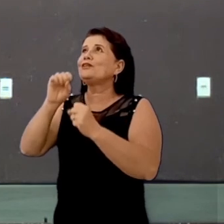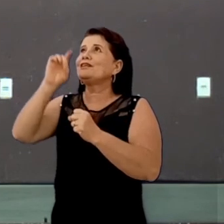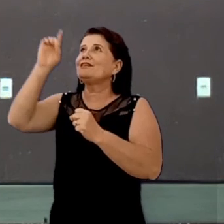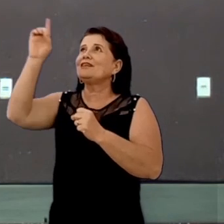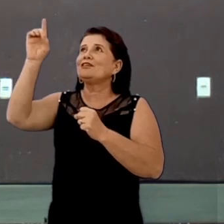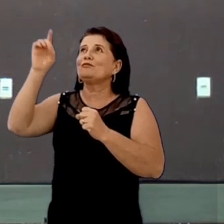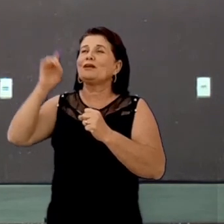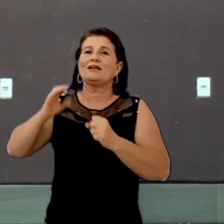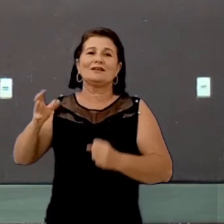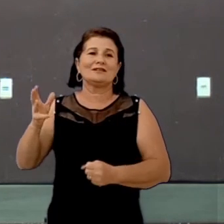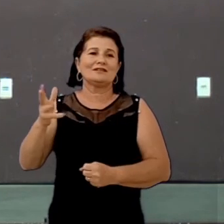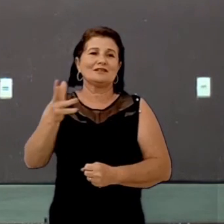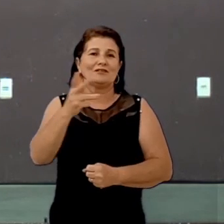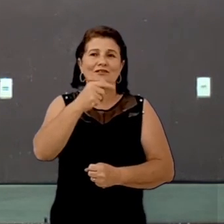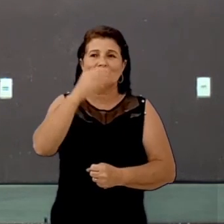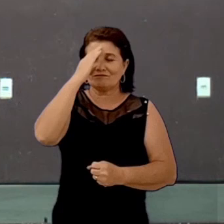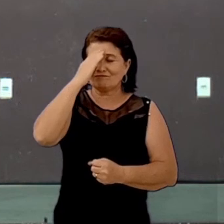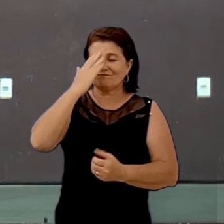aquele que crê.